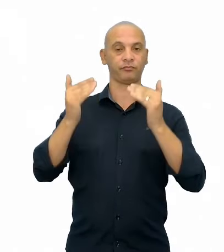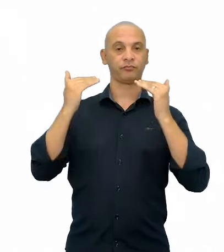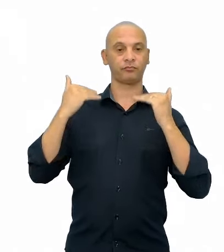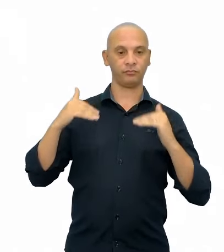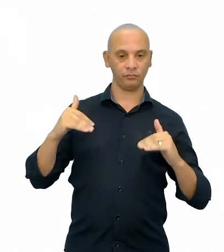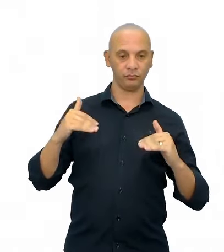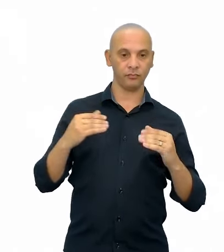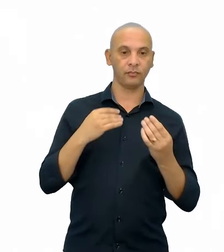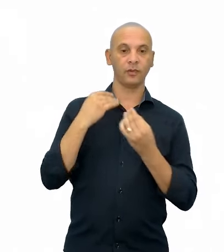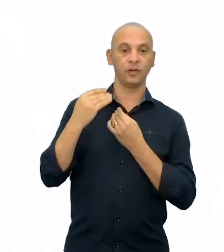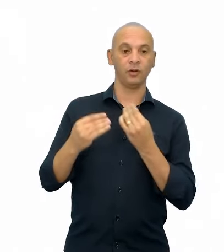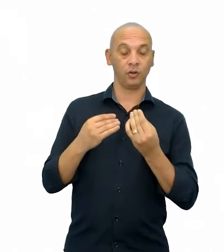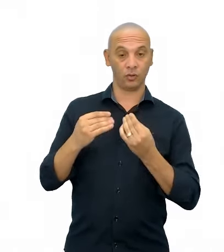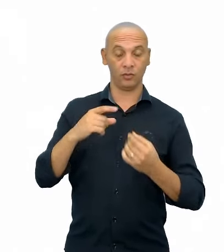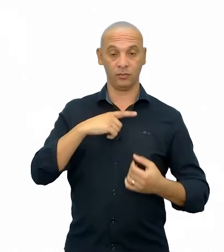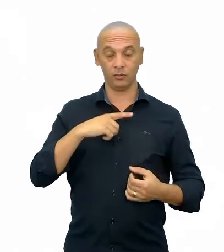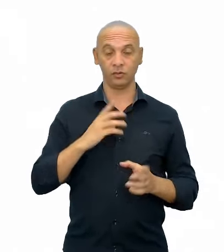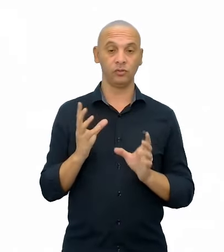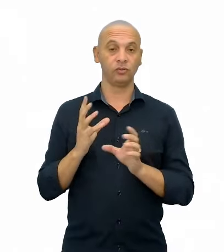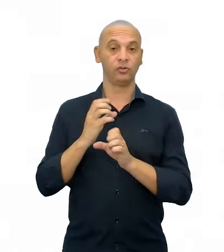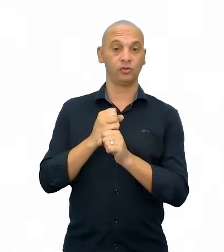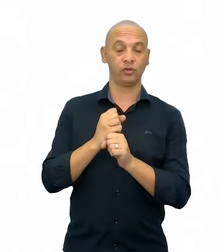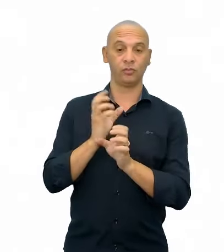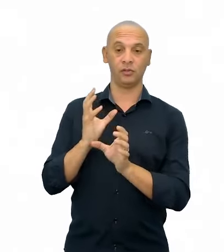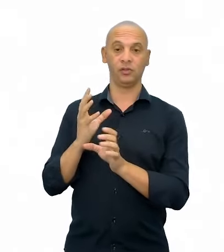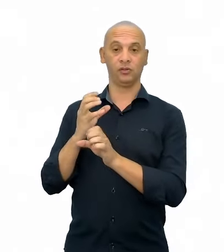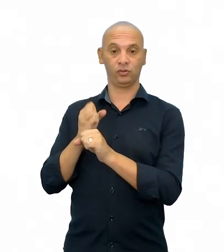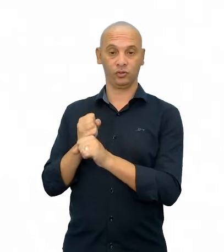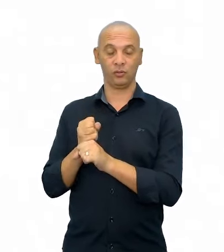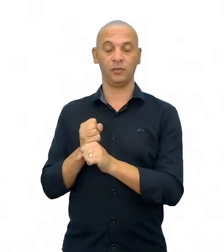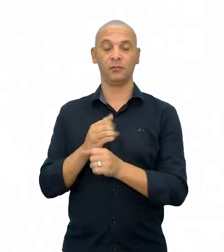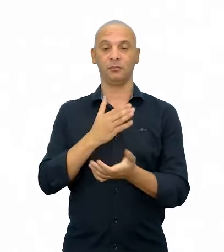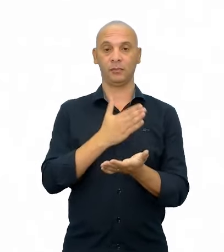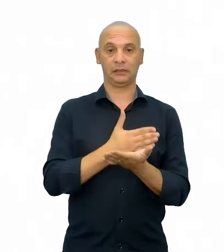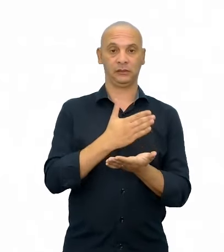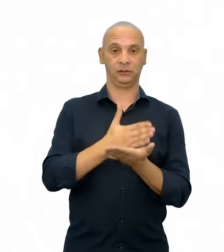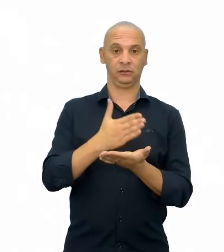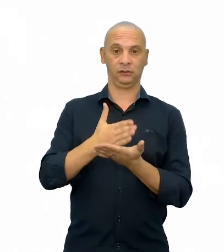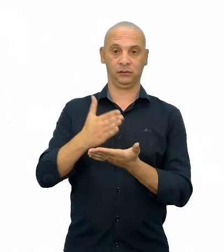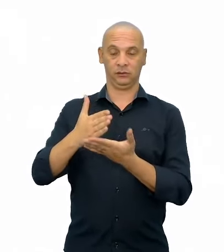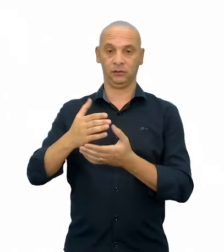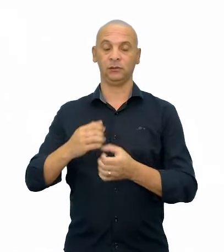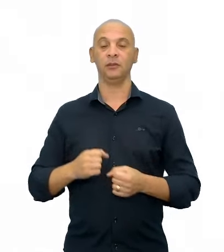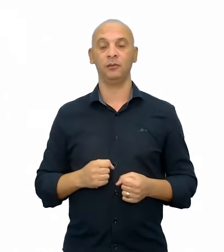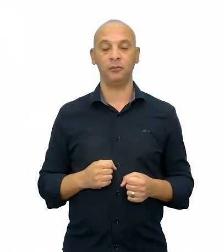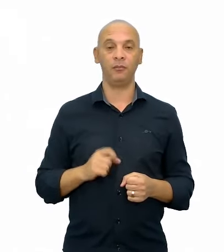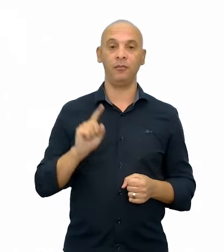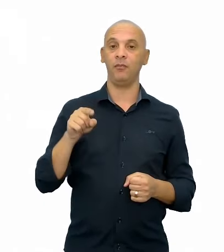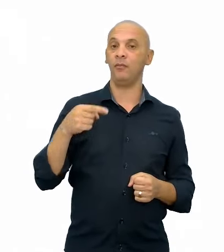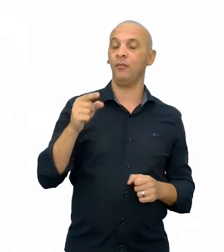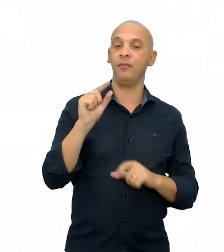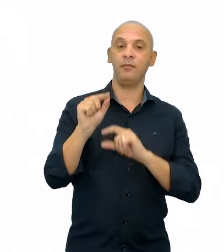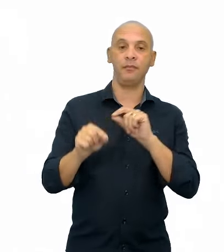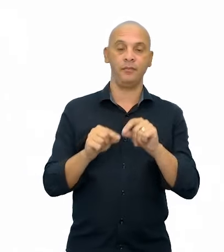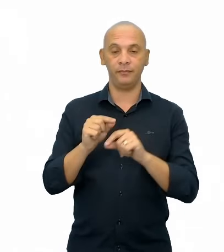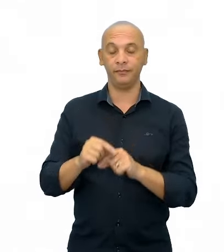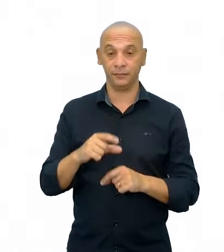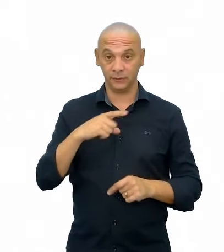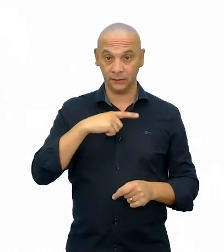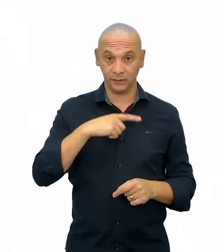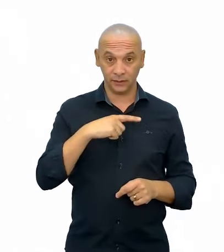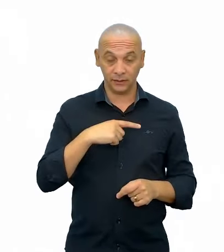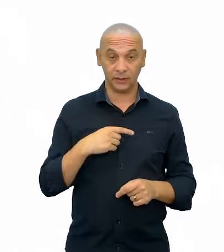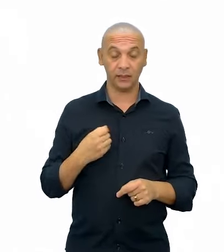é a próxima ação? Somar as unidades das parcelas, né? Depois ali, tem